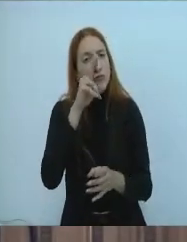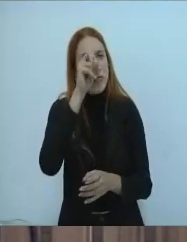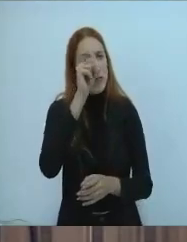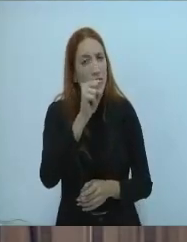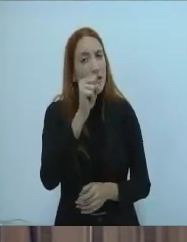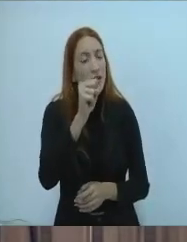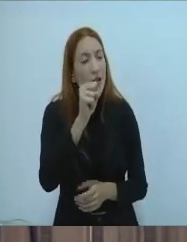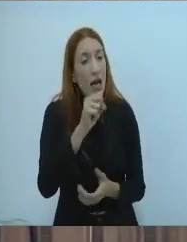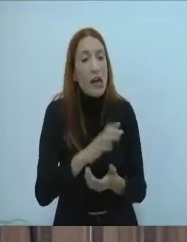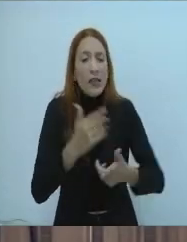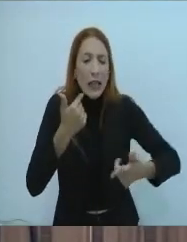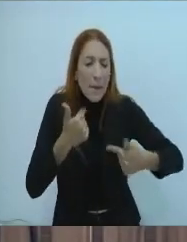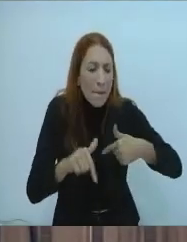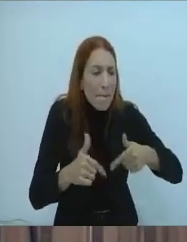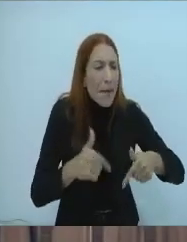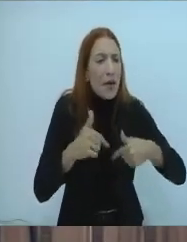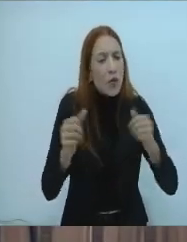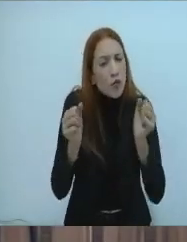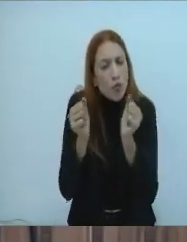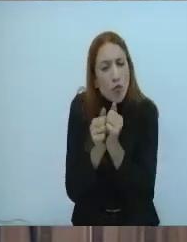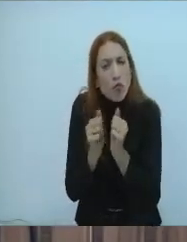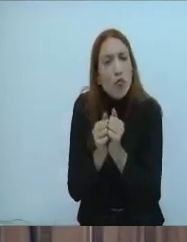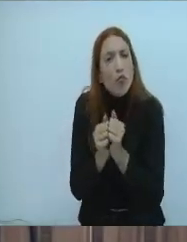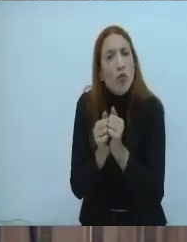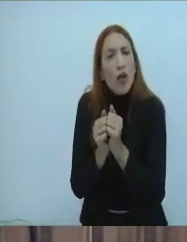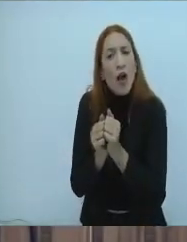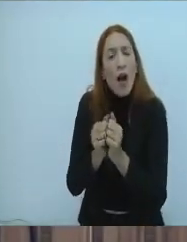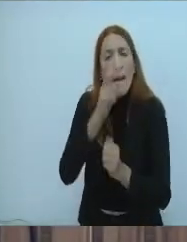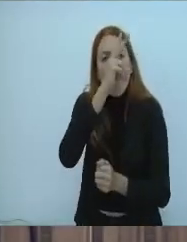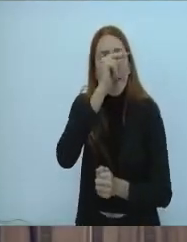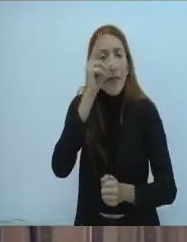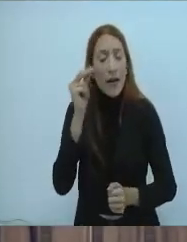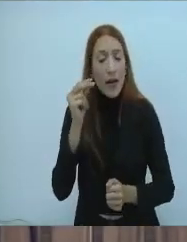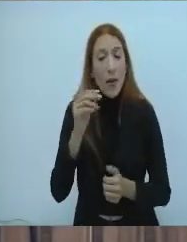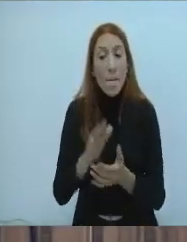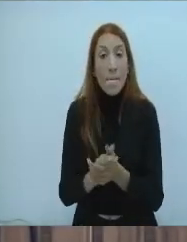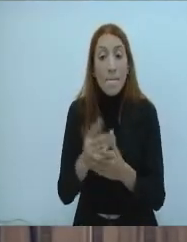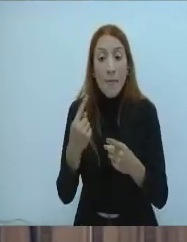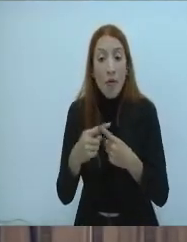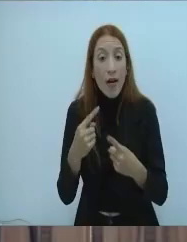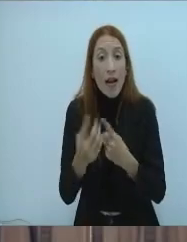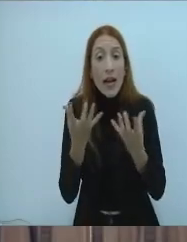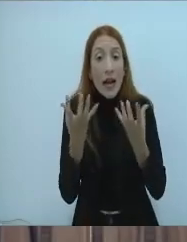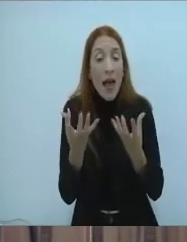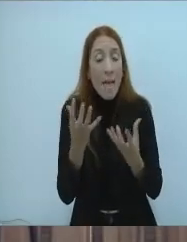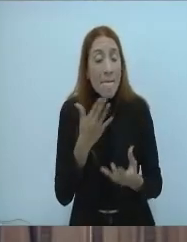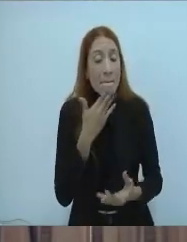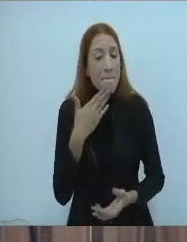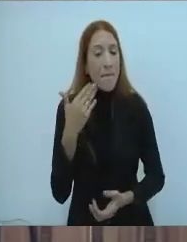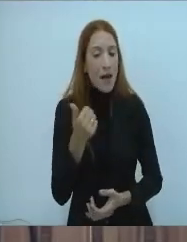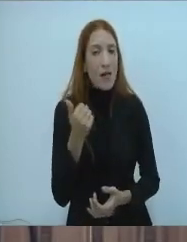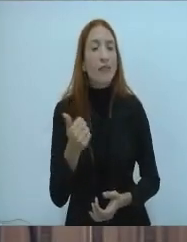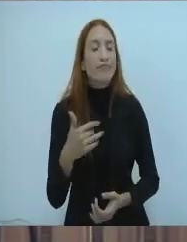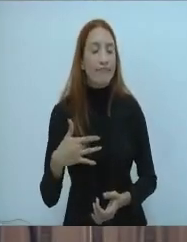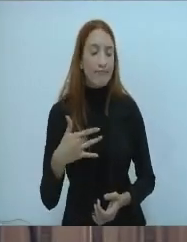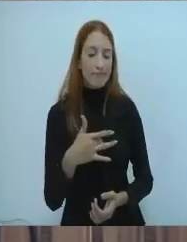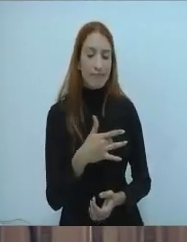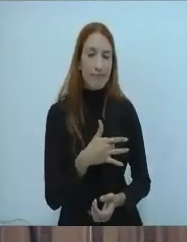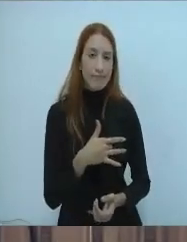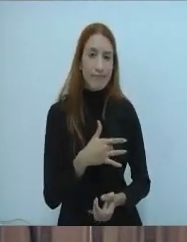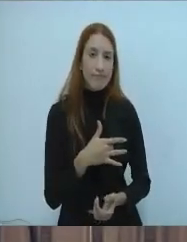fazer um trabalho incansado junto com prefeito para aprimorar a rede de saúde pública e isso o nosso prefeito tem feito